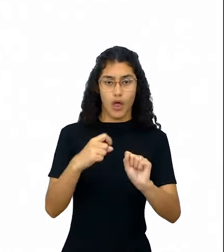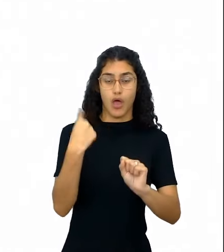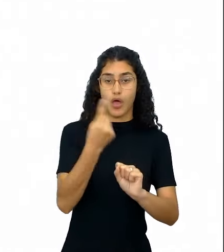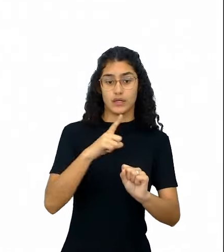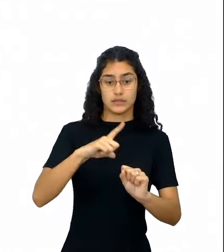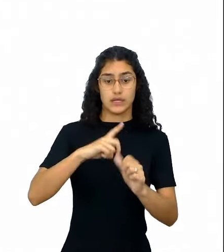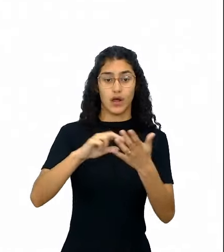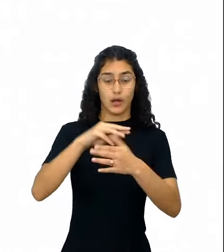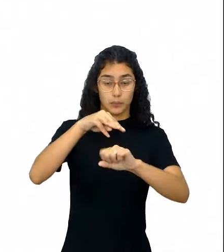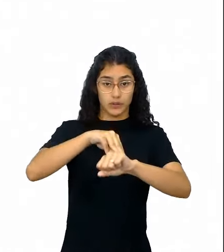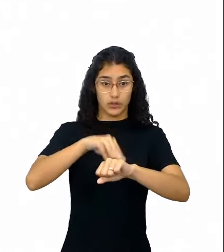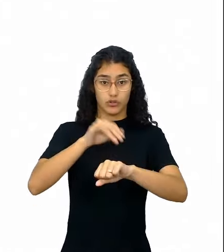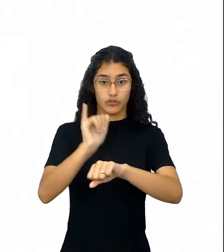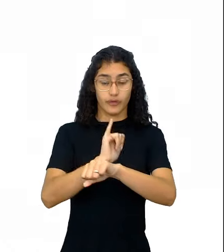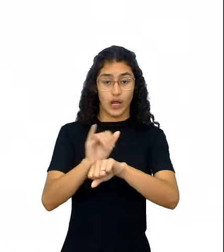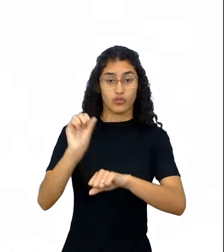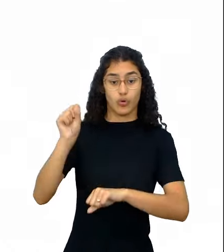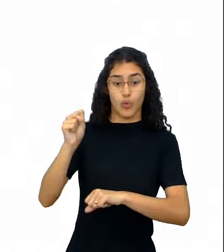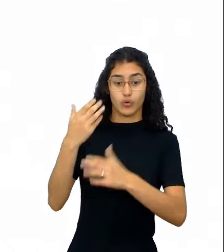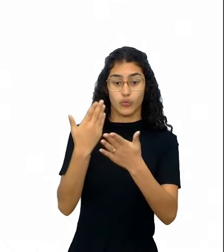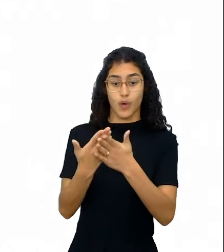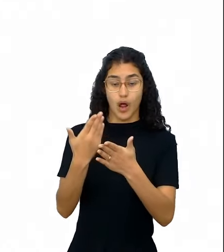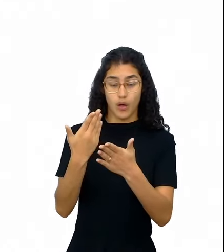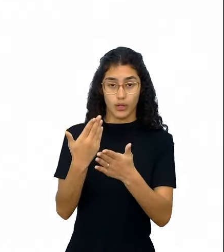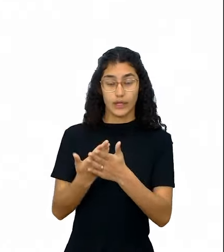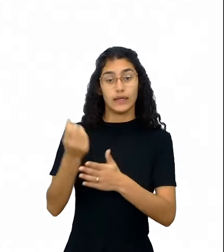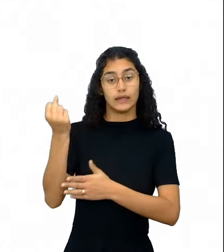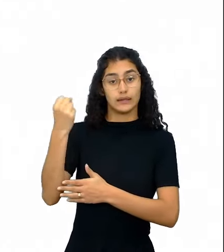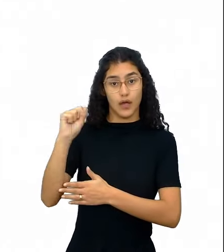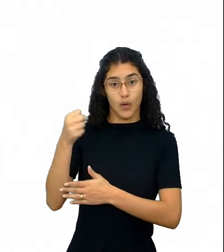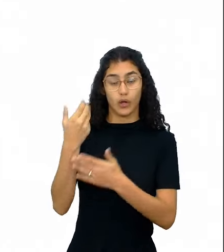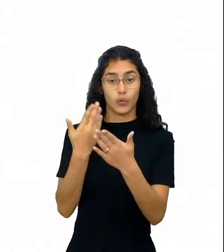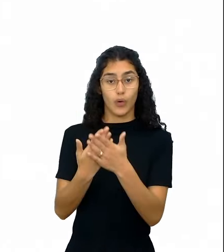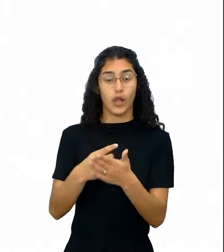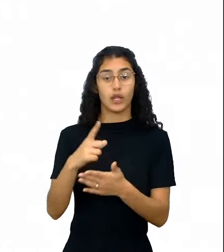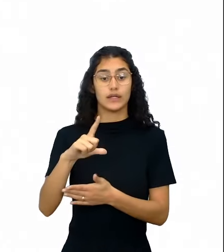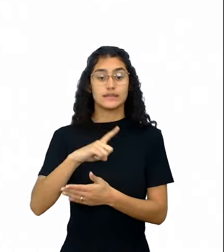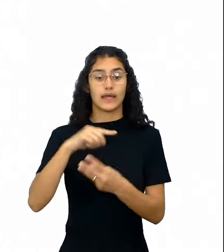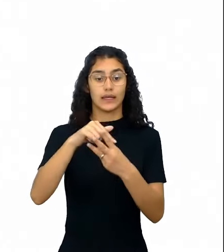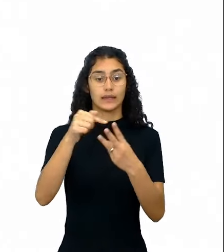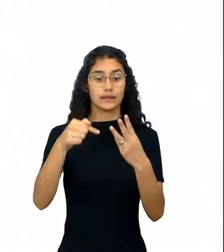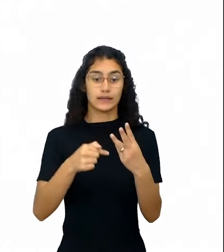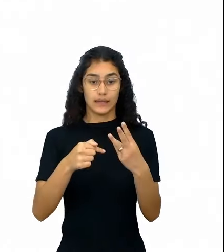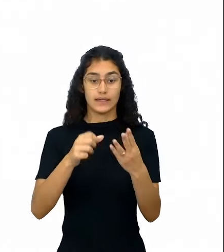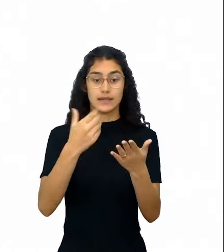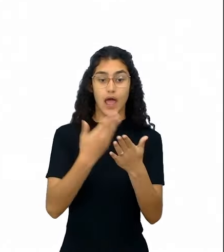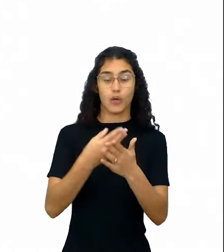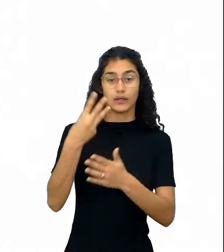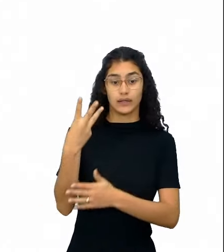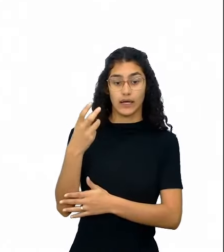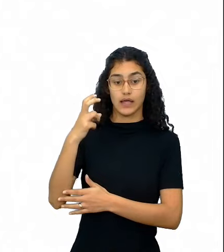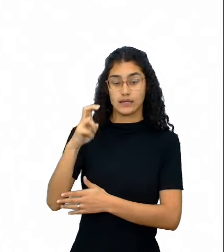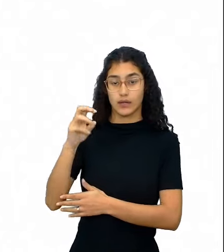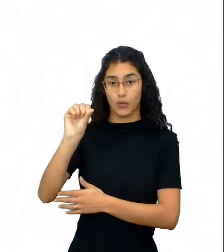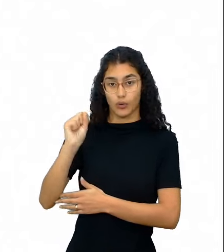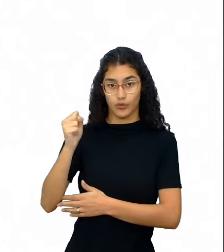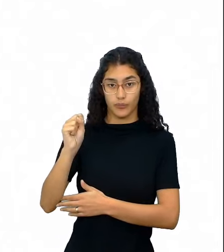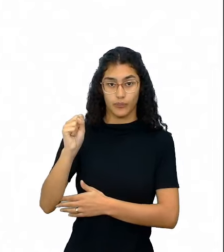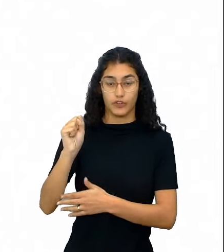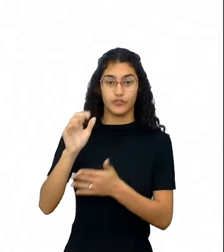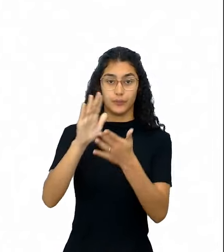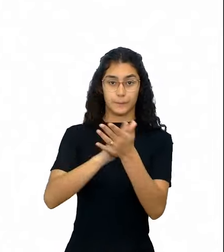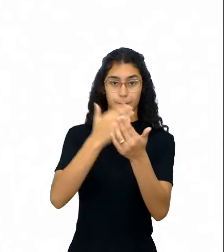nessa situação de aprendizagem, 8 aulas. E dessas 8 aulas, nós selecionamos 3. Aula 3, aula 5 e aula 8,